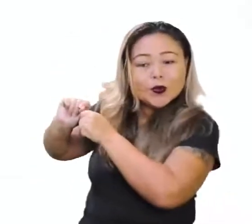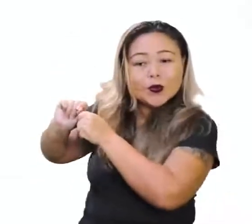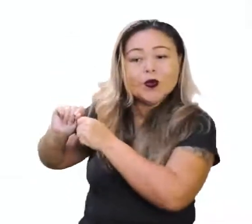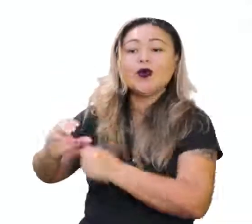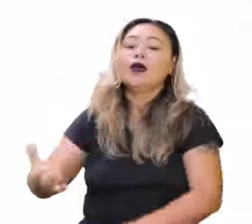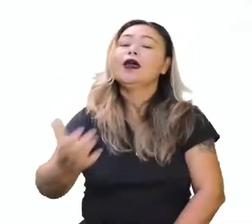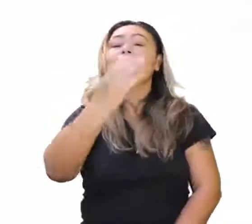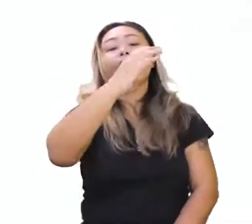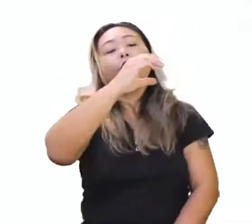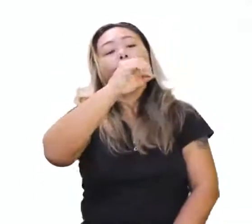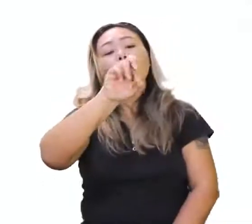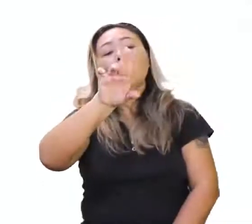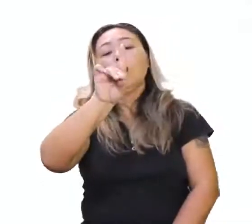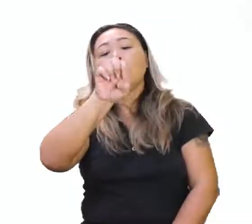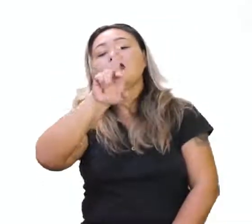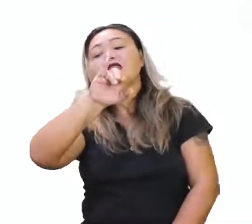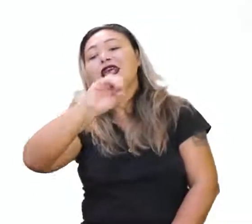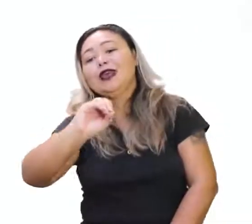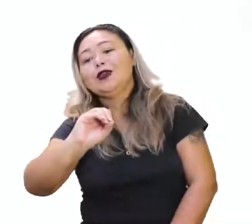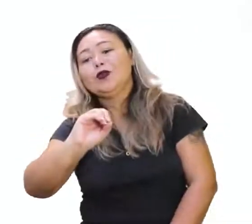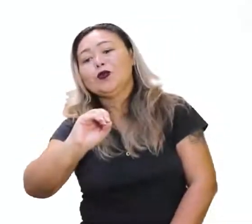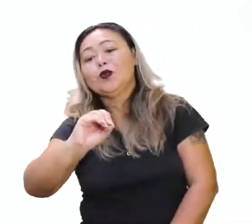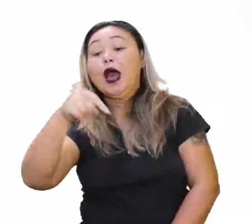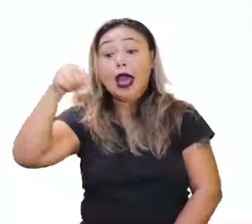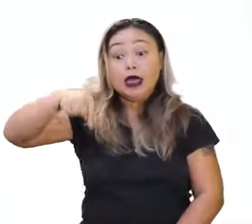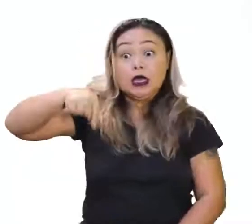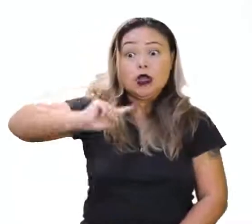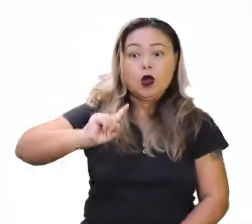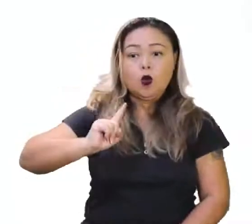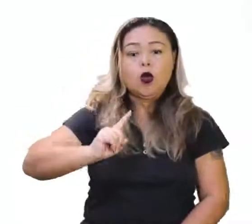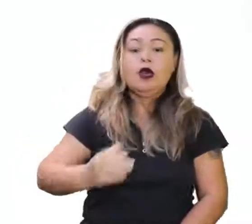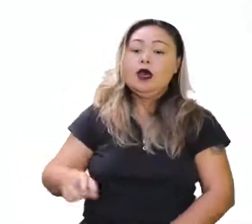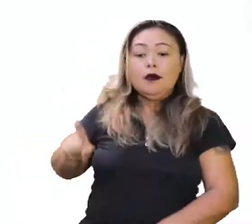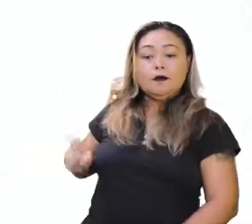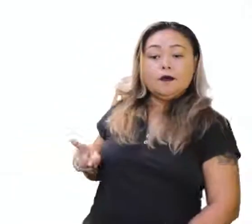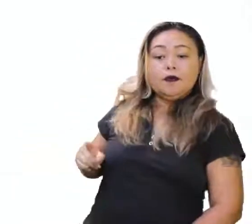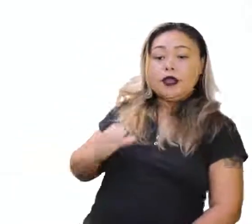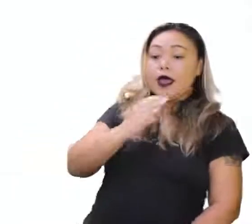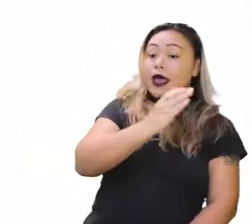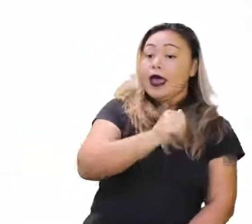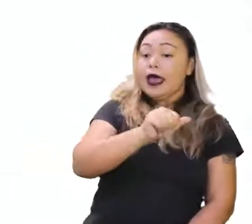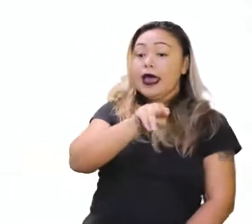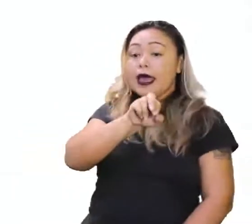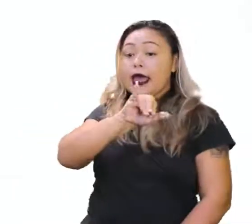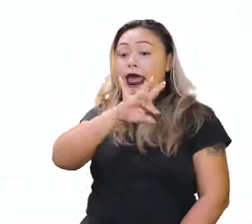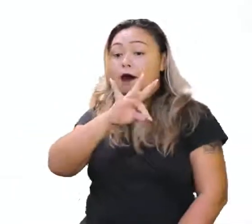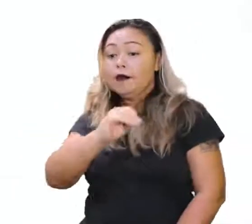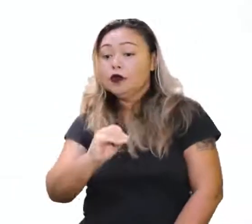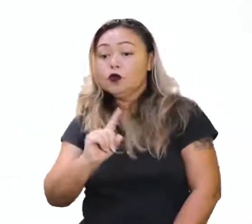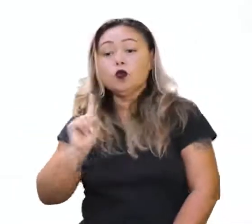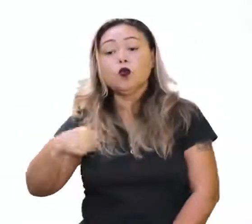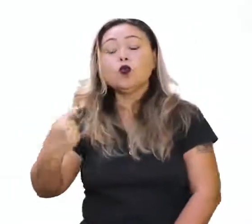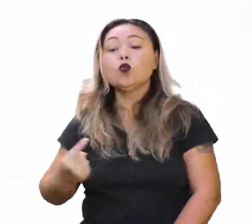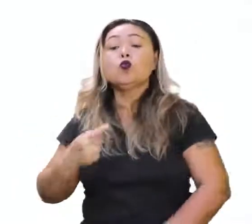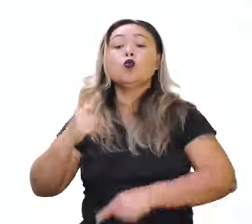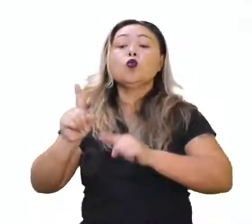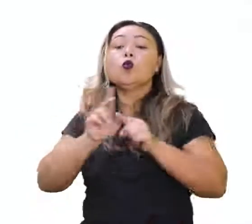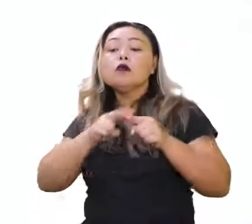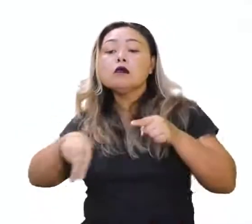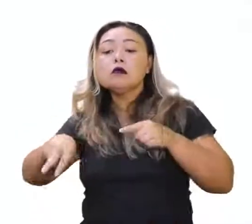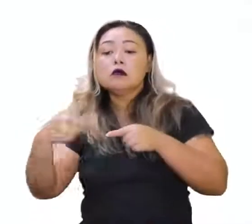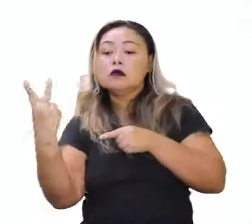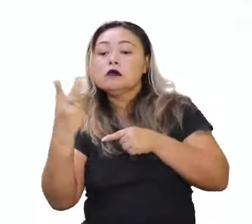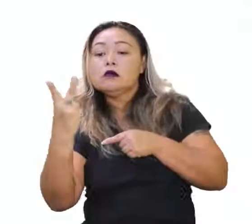Era o cordeiro. Aqui não, ele se chama cabrito. E quando nós temos a criação